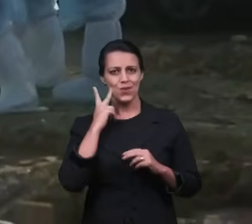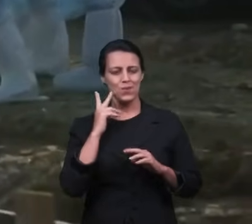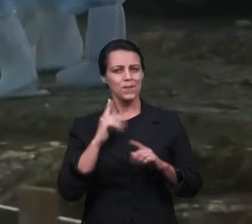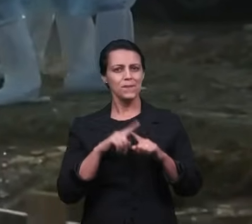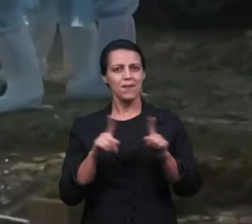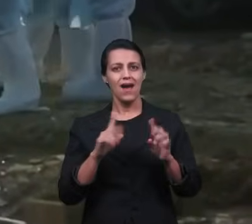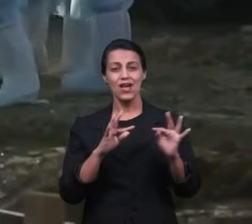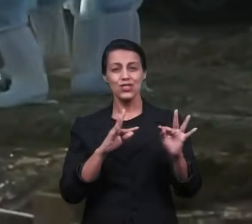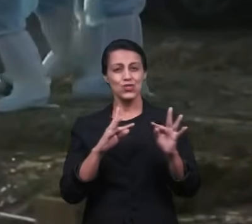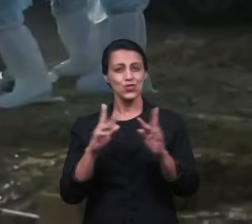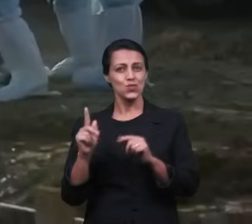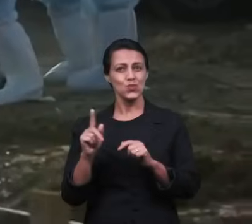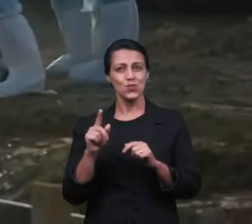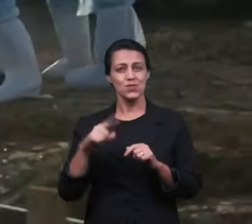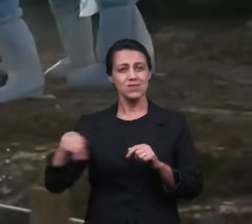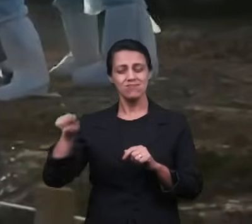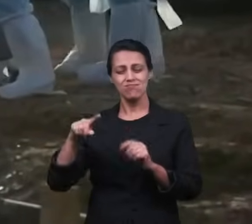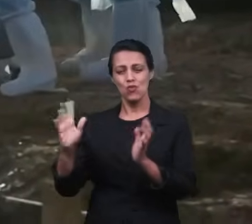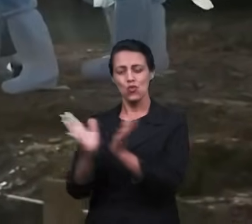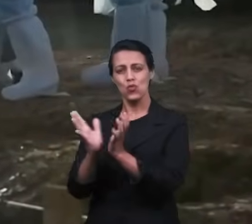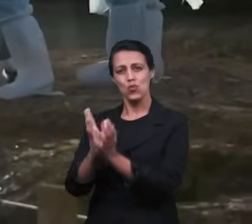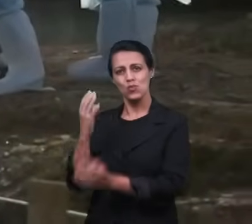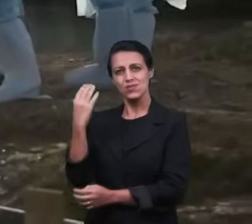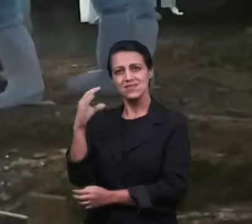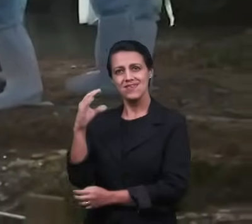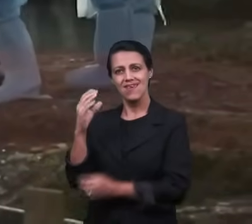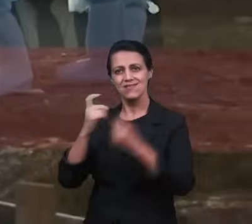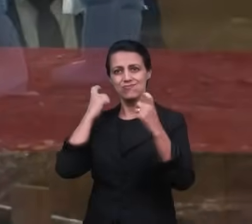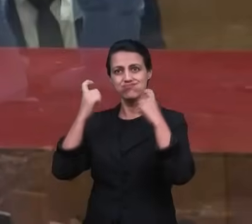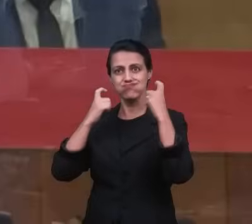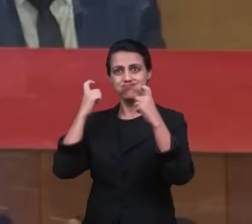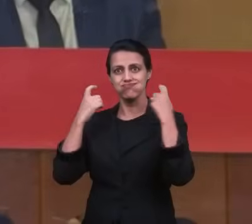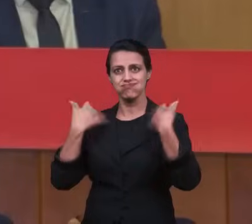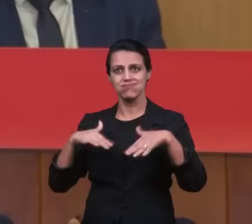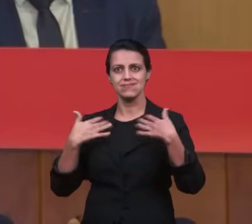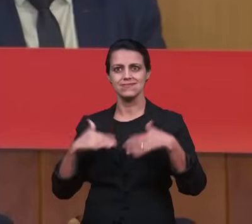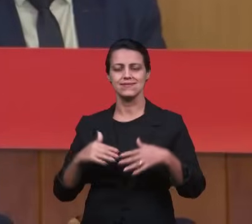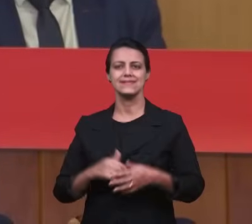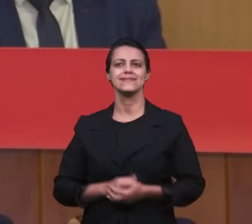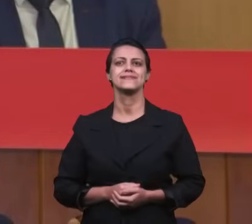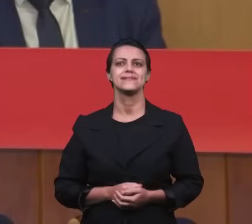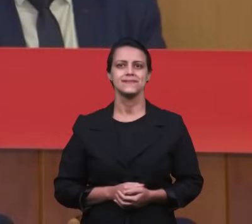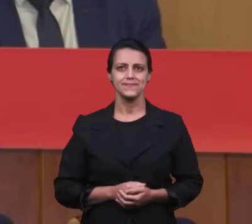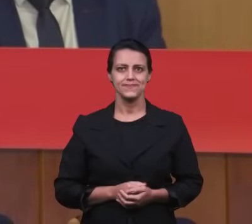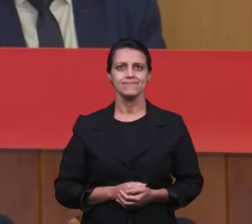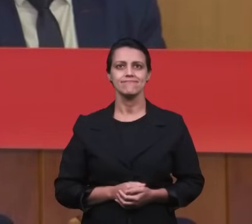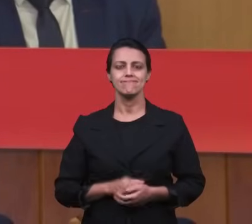também a comunidade científica e todos os governantes. Pestes.